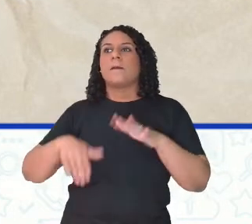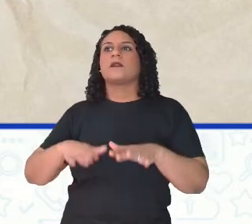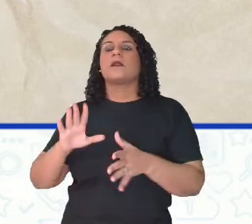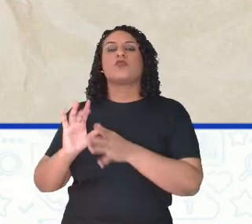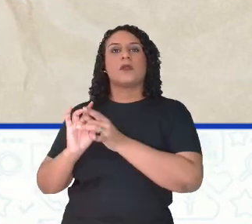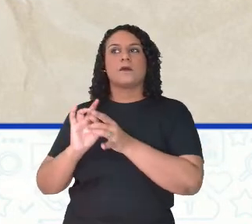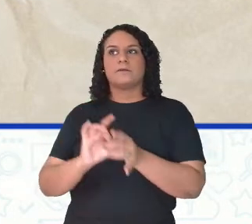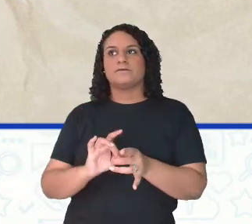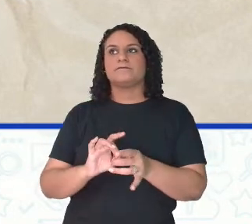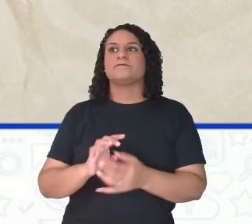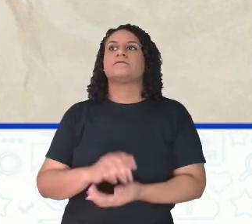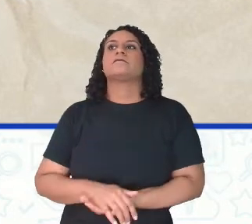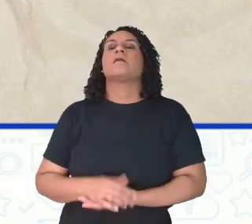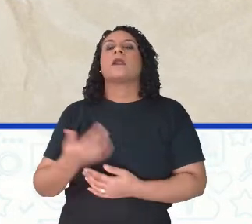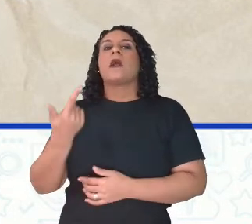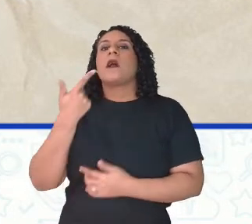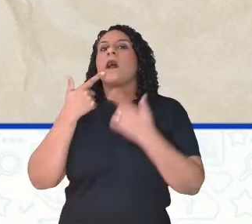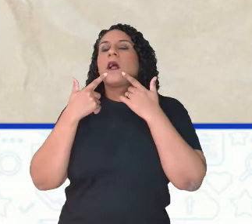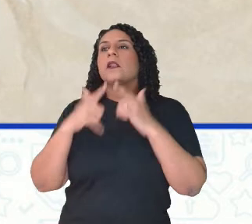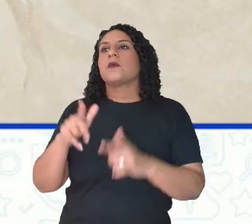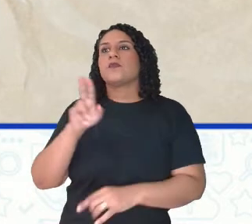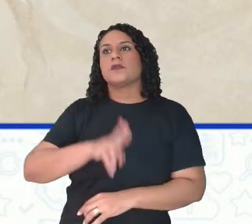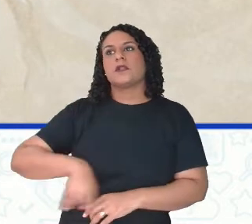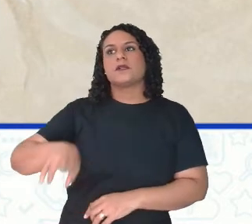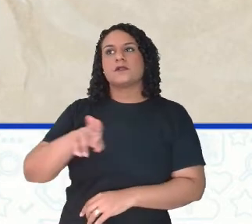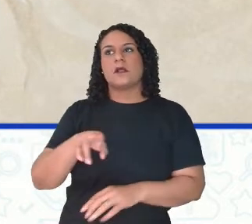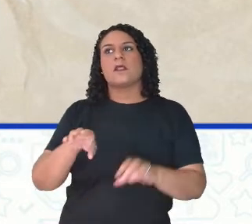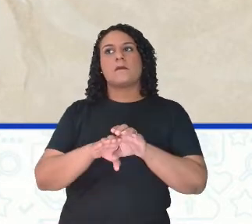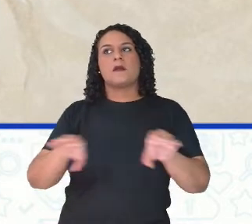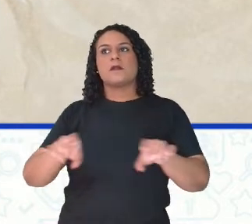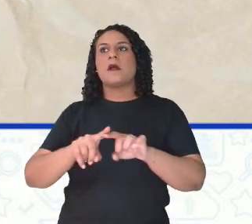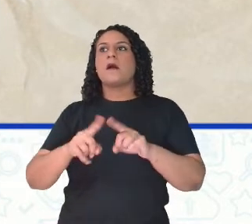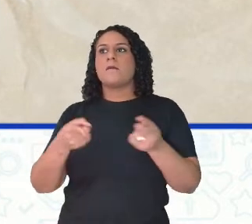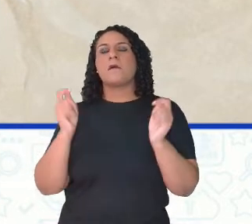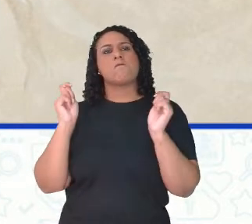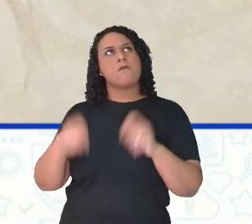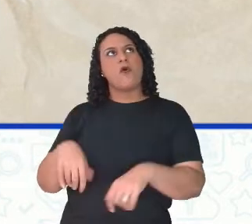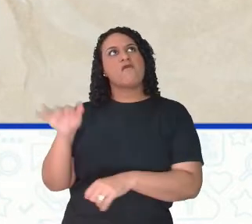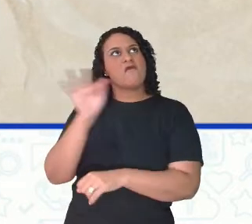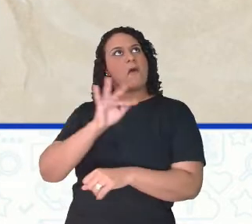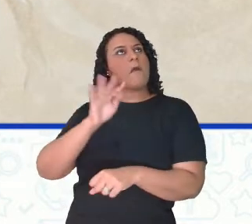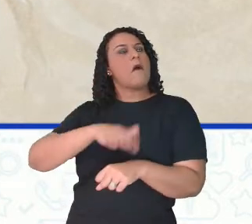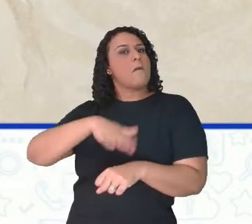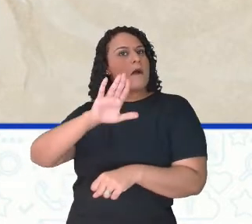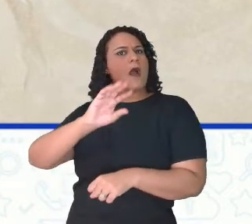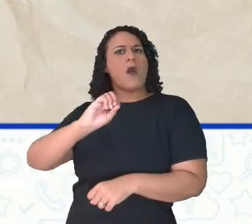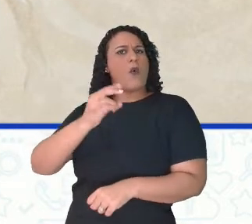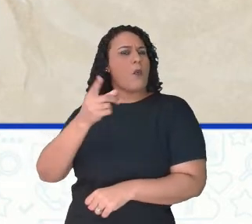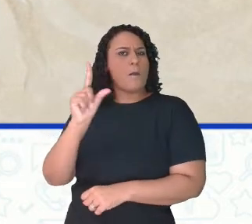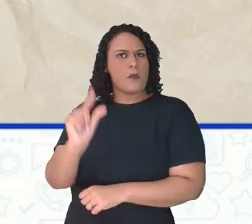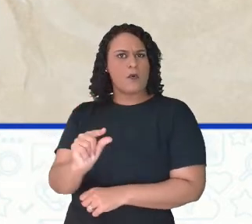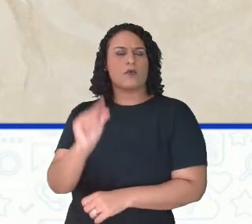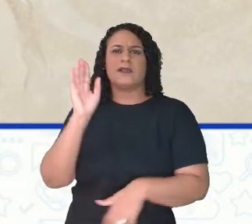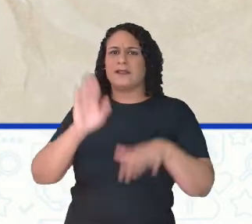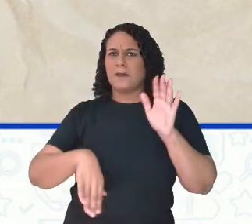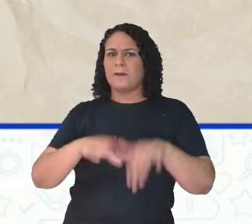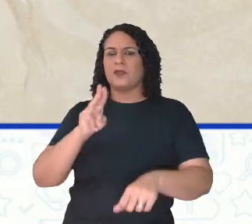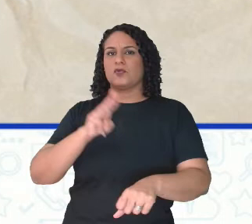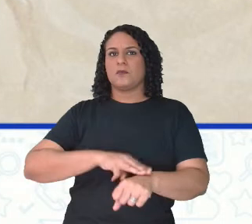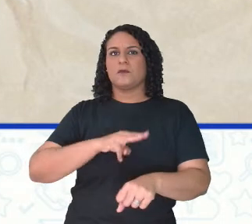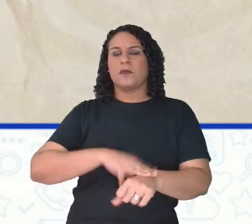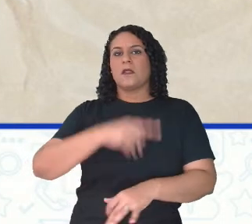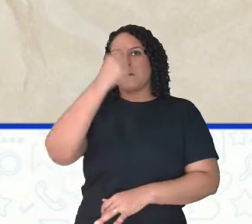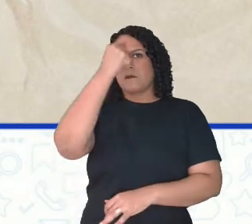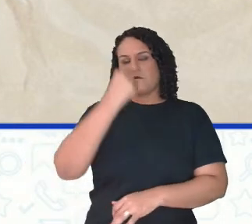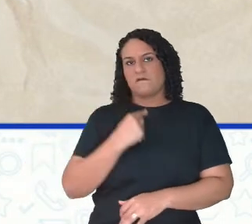a variedade padrão, como a professora falou, mas pode ser menos ou mais formal. Por quê? Porque de acordo com a situação, perfil